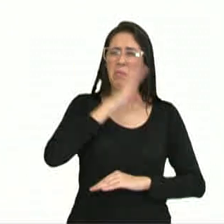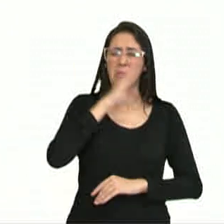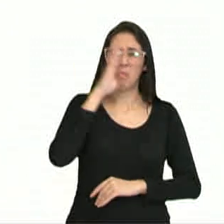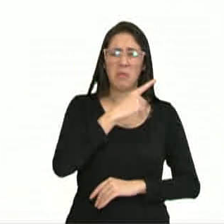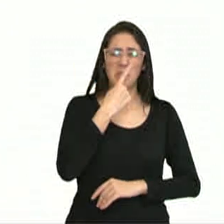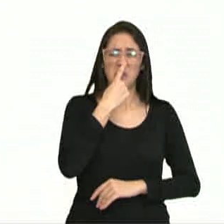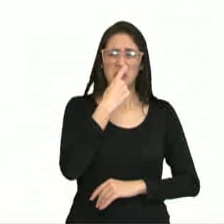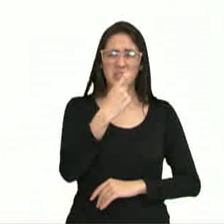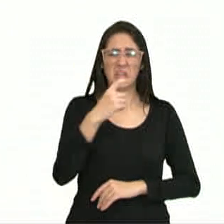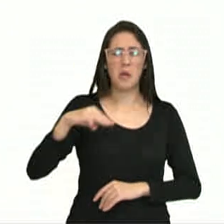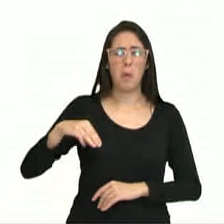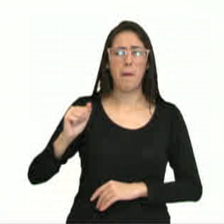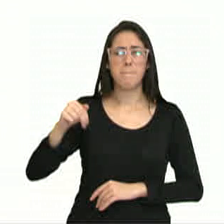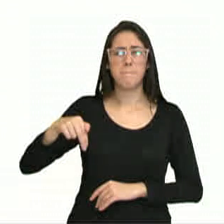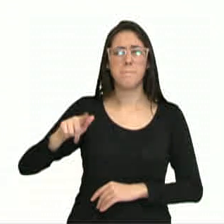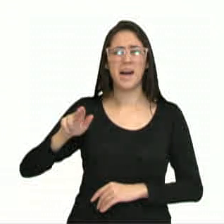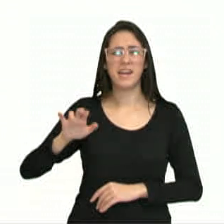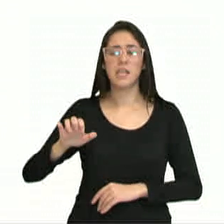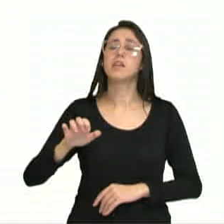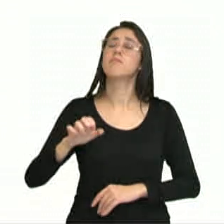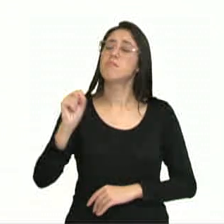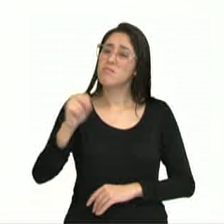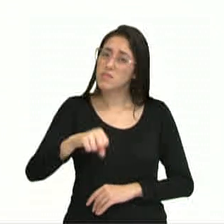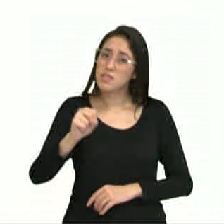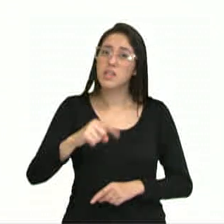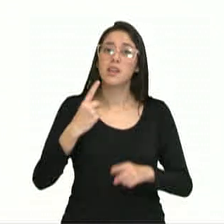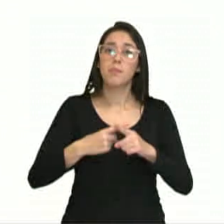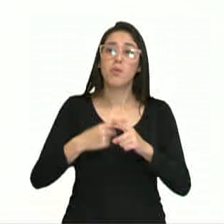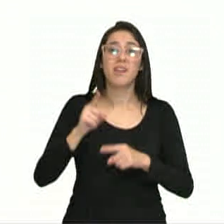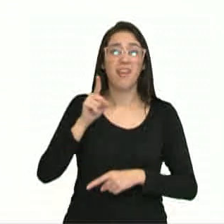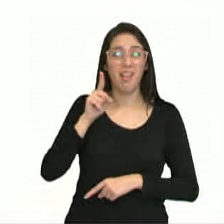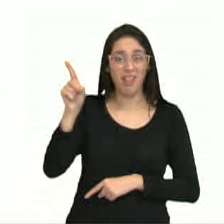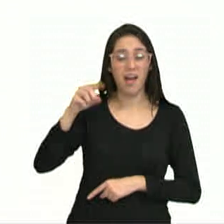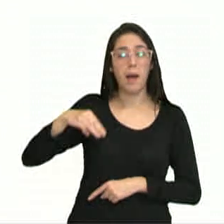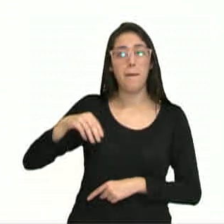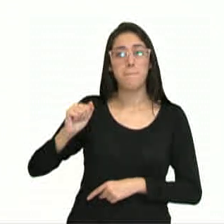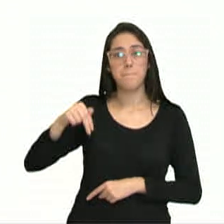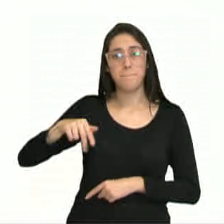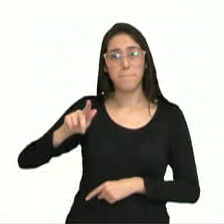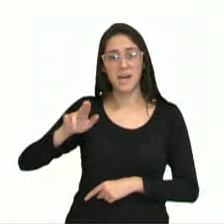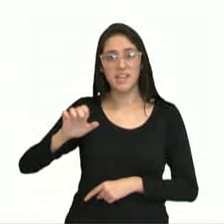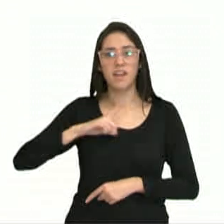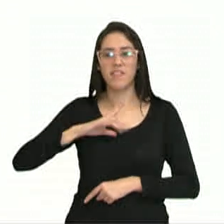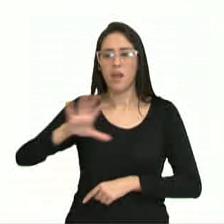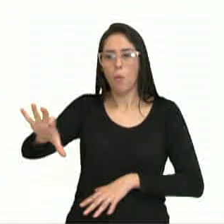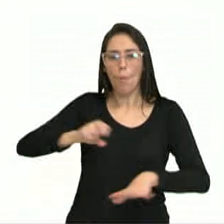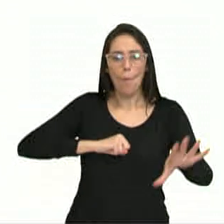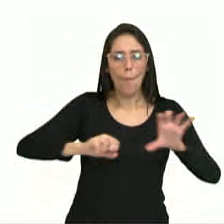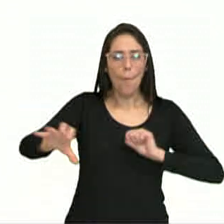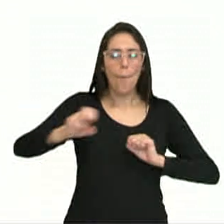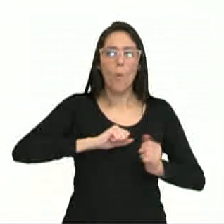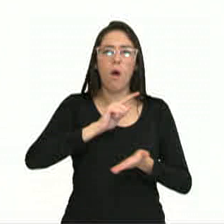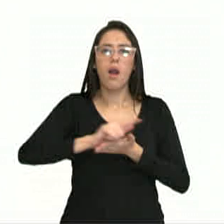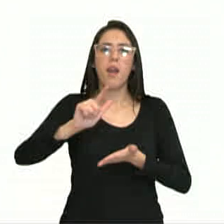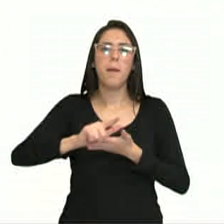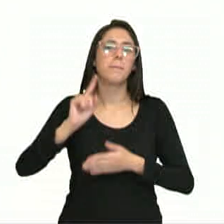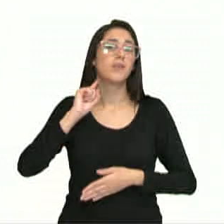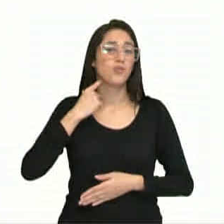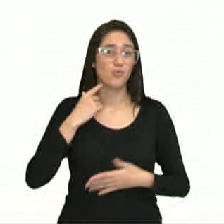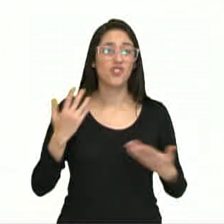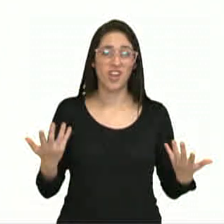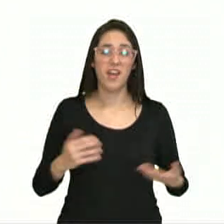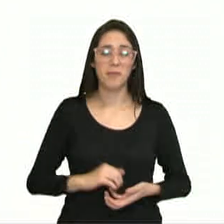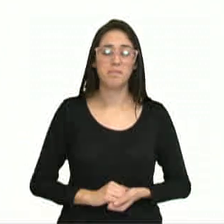gente, por causa dessa questão. O mangue, ele é um filtro, ok? Usamos o